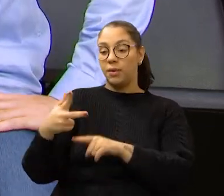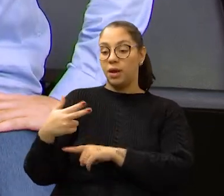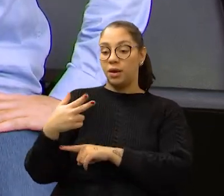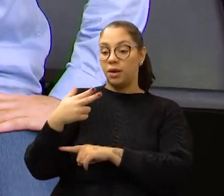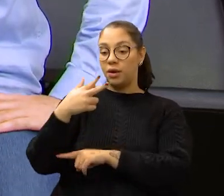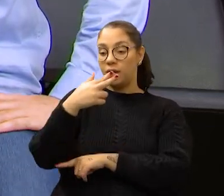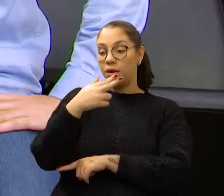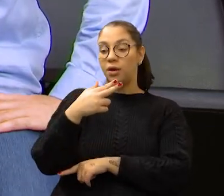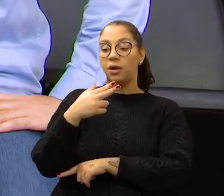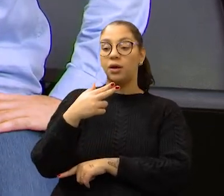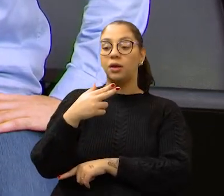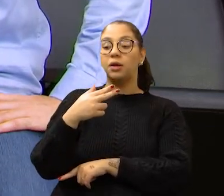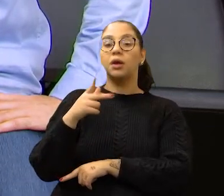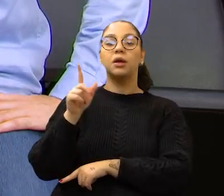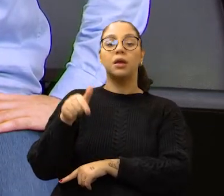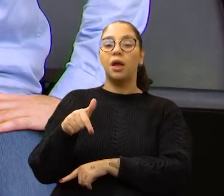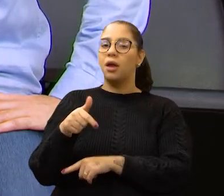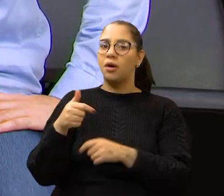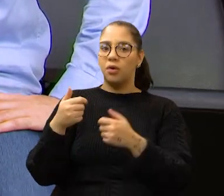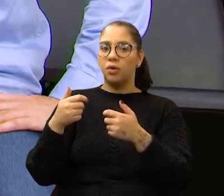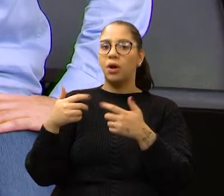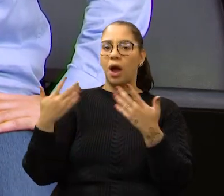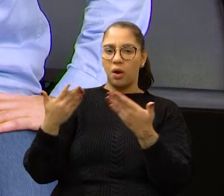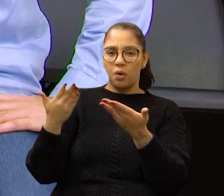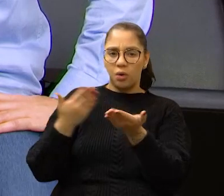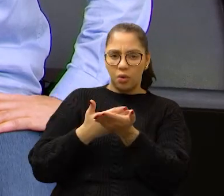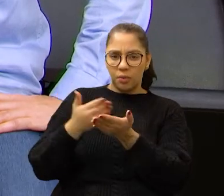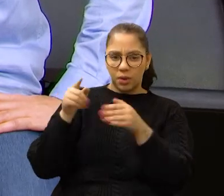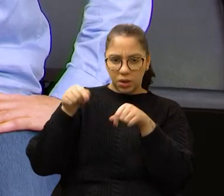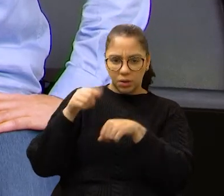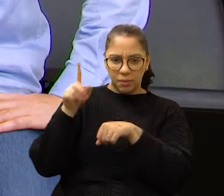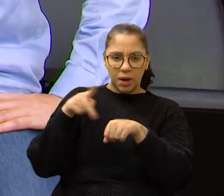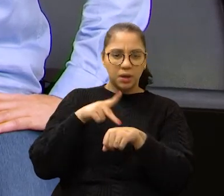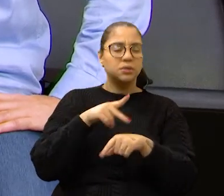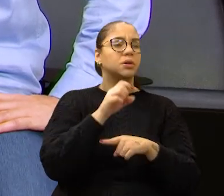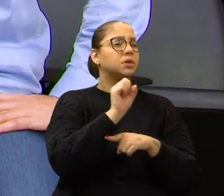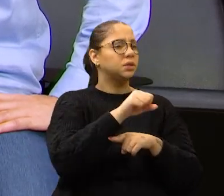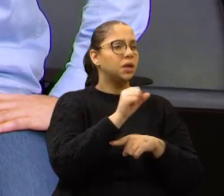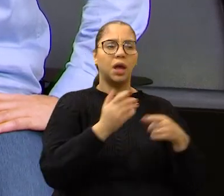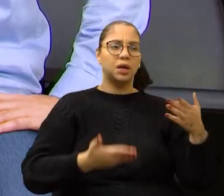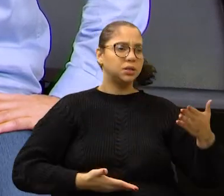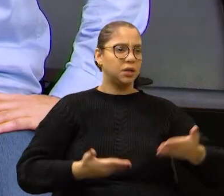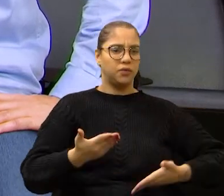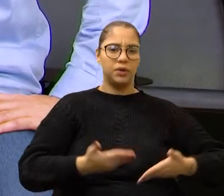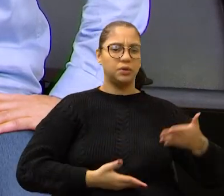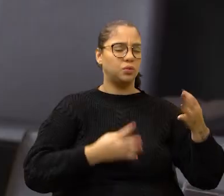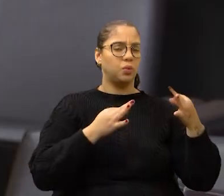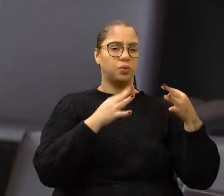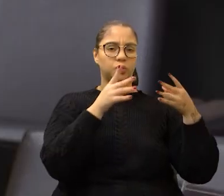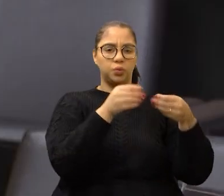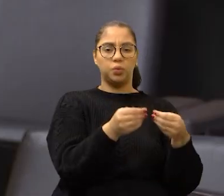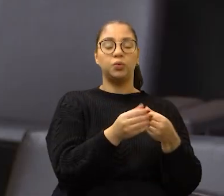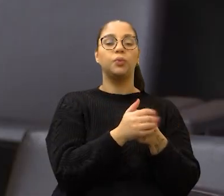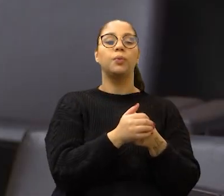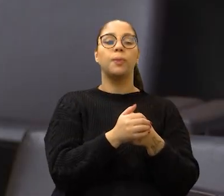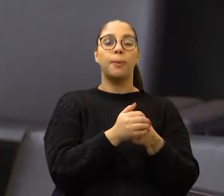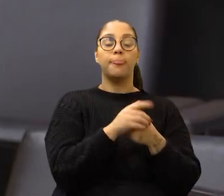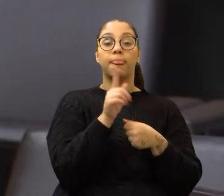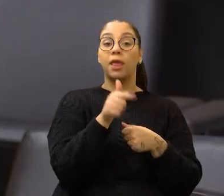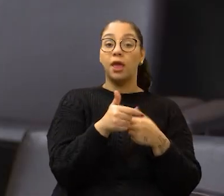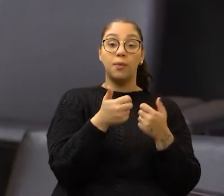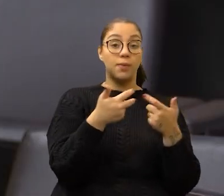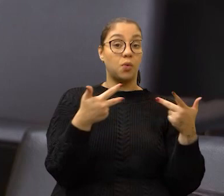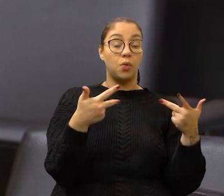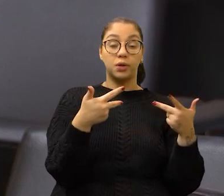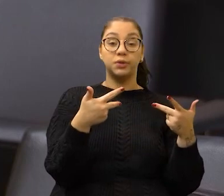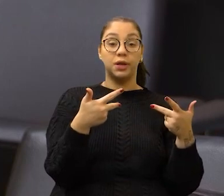e cirurgias. Esta é uma iniciativa bastante recente no país, né, vereador? Exatamente, é um serviço completo e é